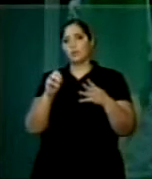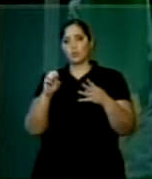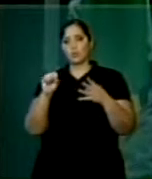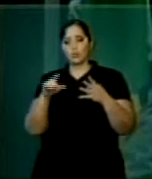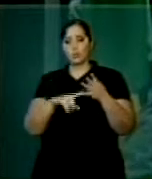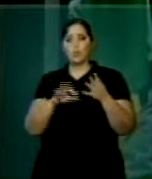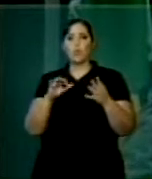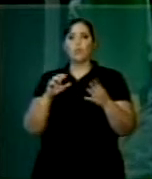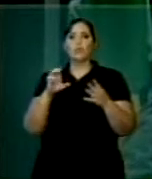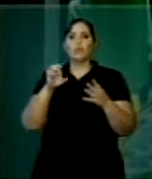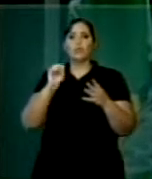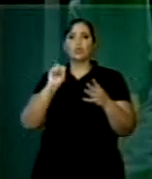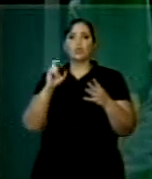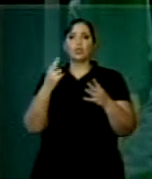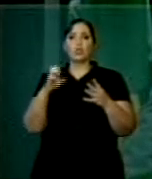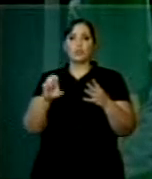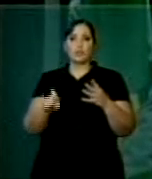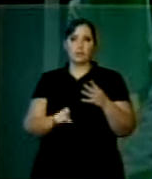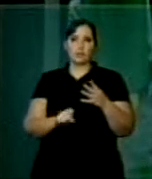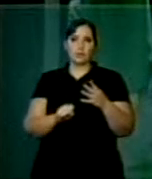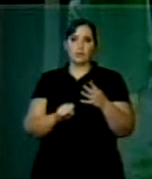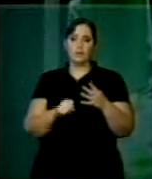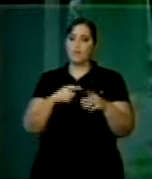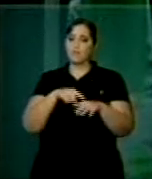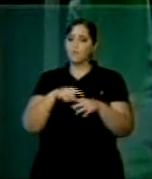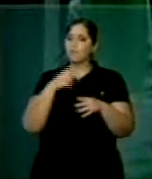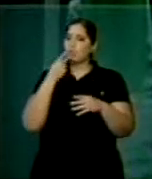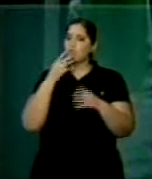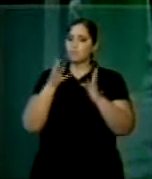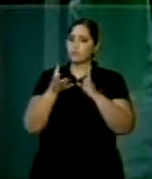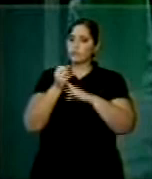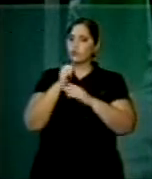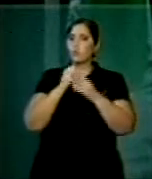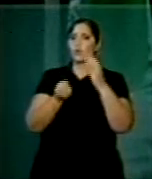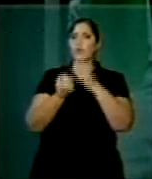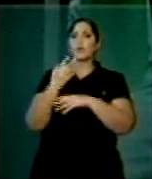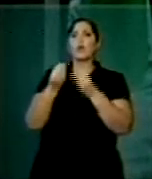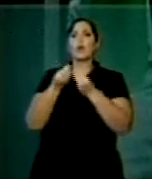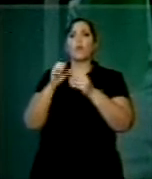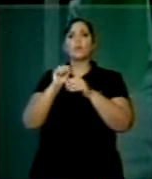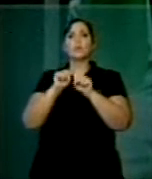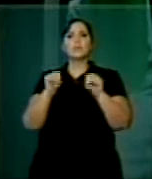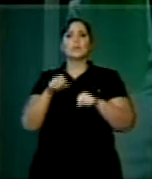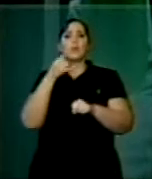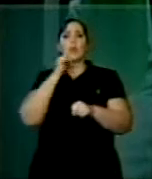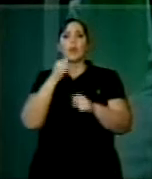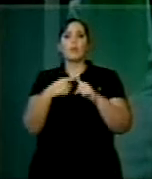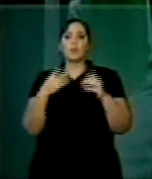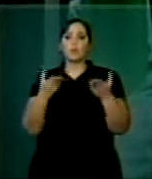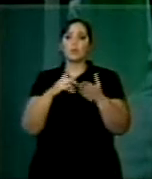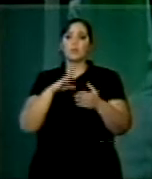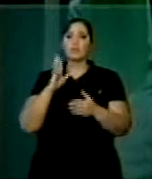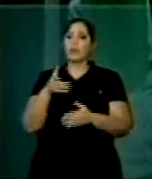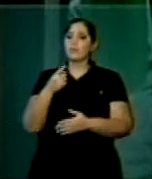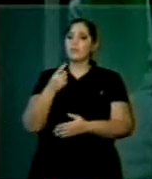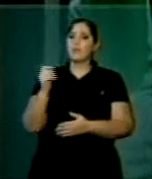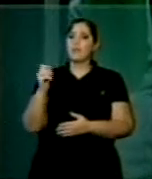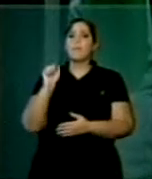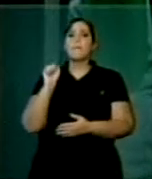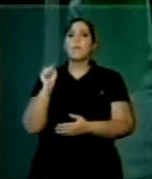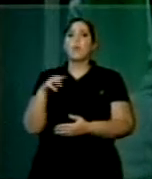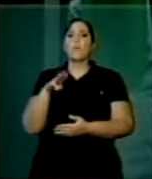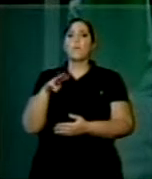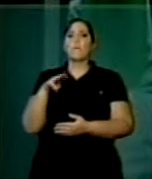dorsal desse complexo sistema elétrico que hoje tem instalado mais de 100 mil megawatts. É um dos